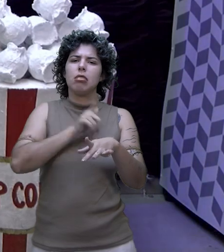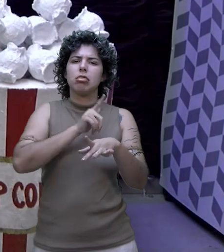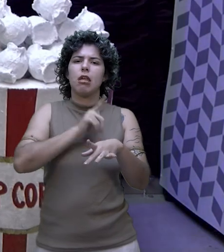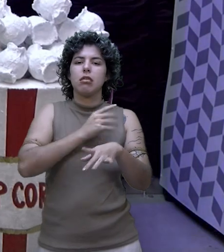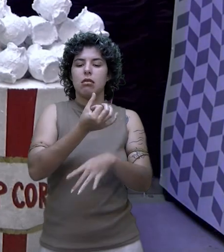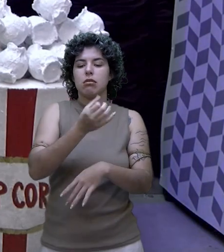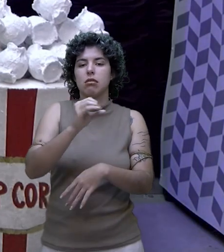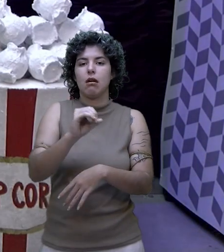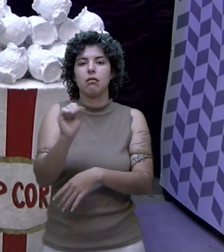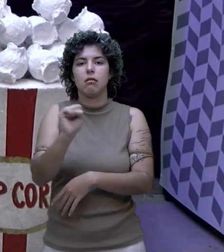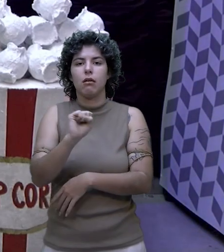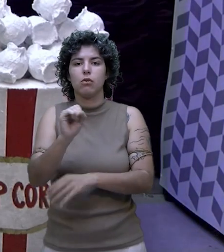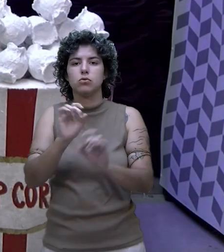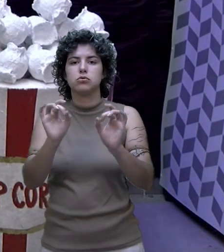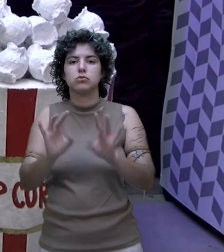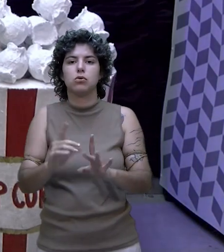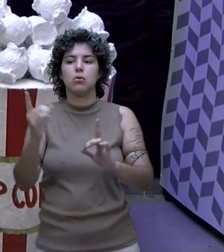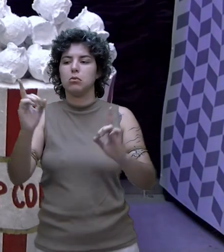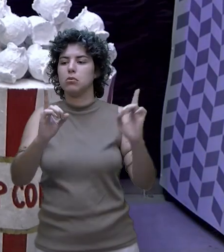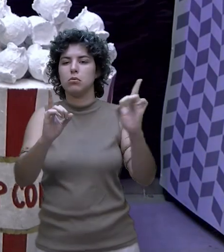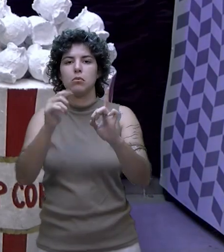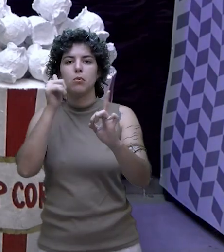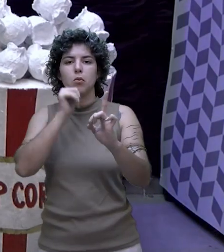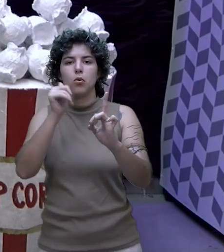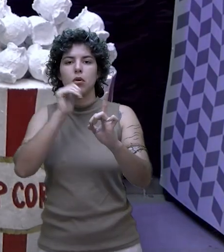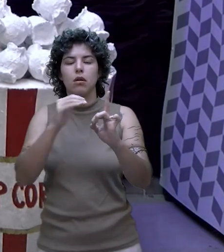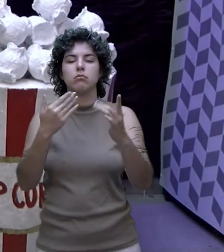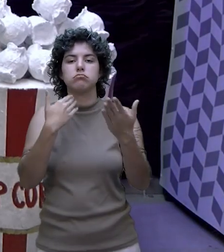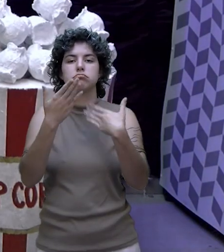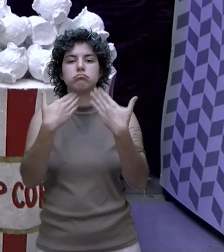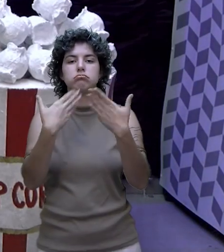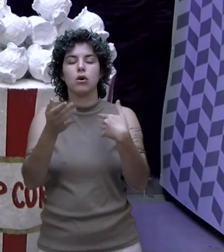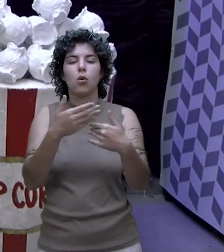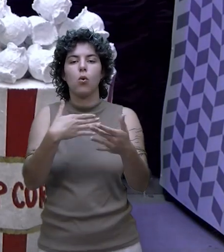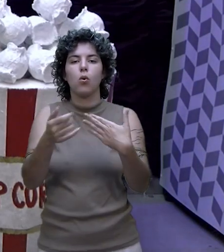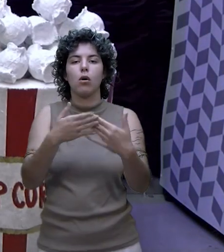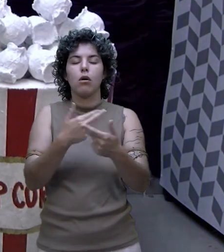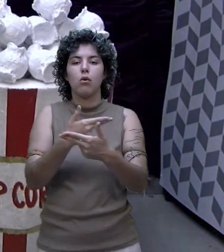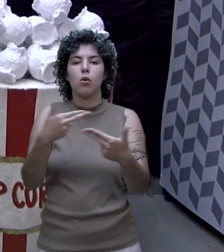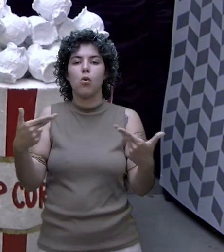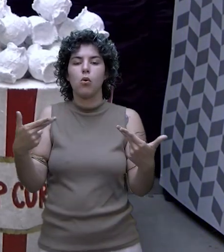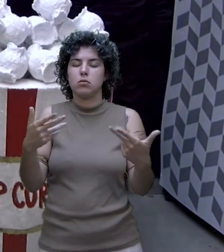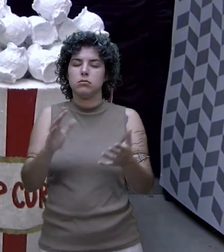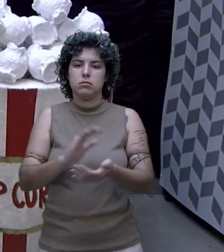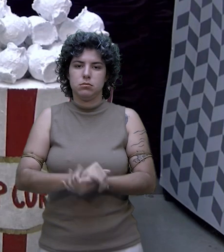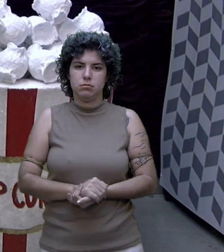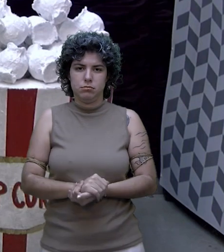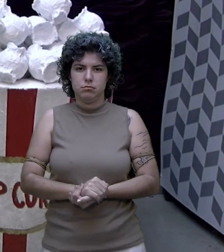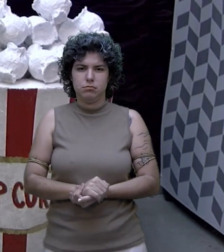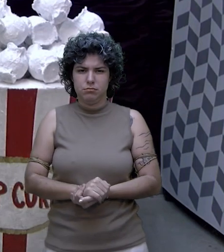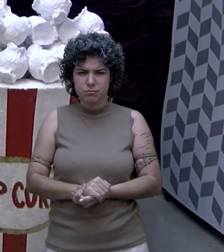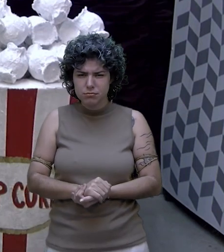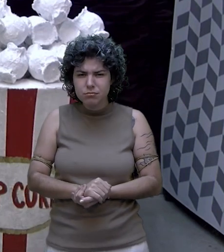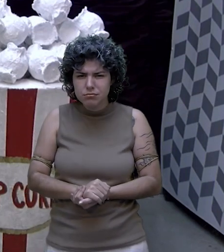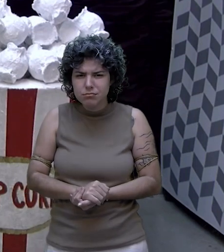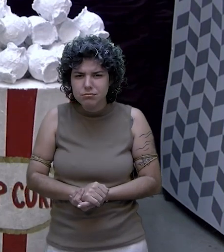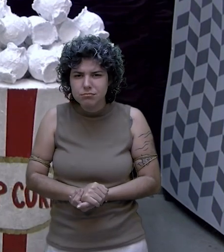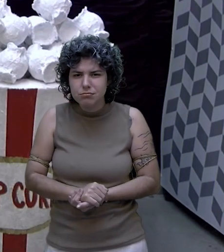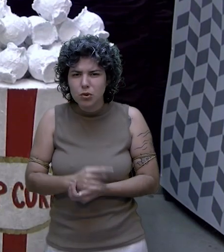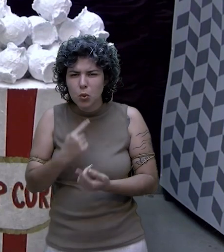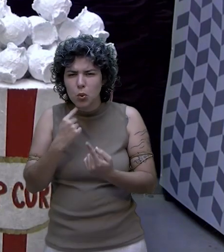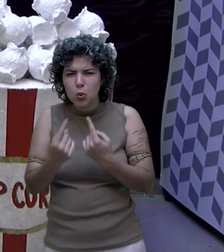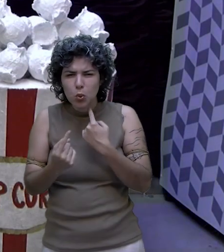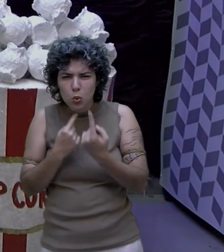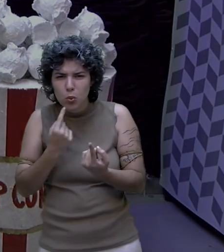sobre absolutamente qualquer coisa que não seja macho? Duvida? Confere aí esses testes que falam sobre